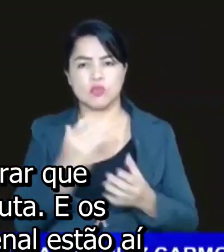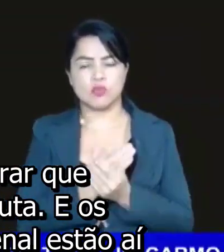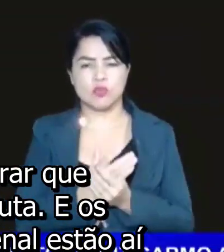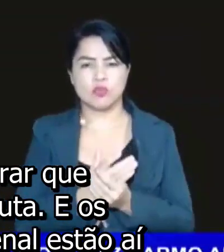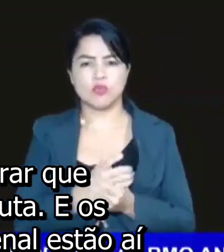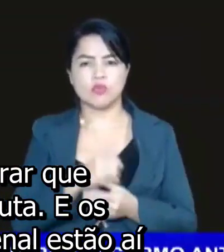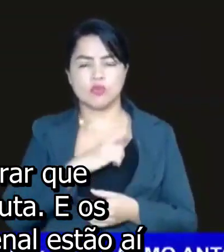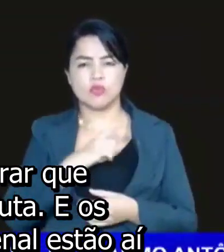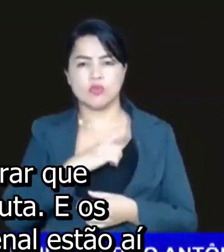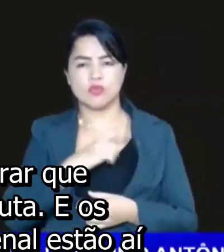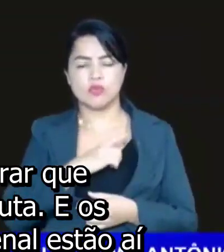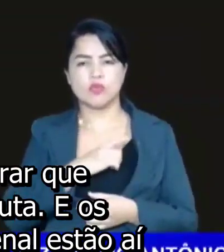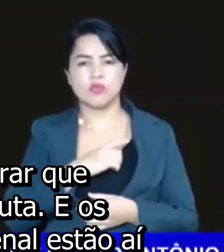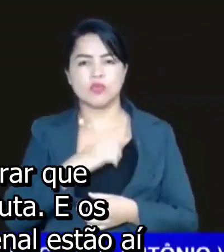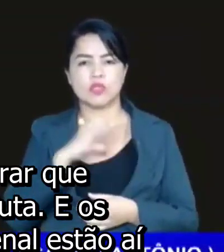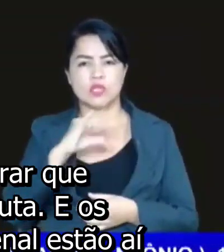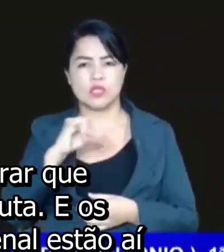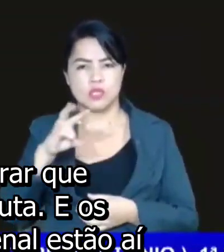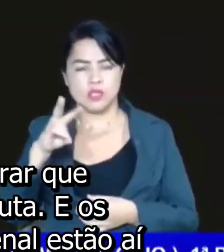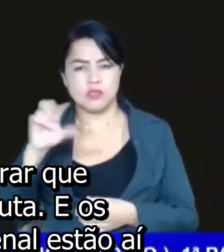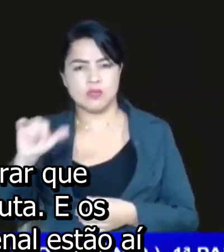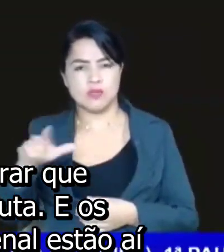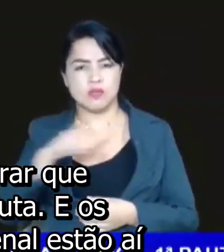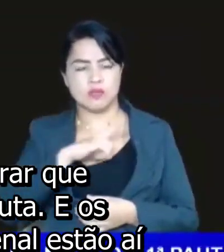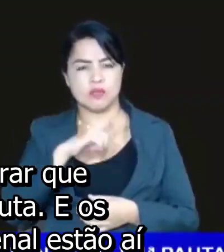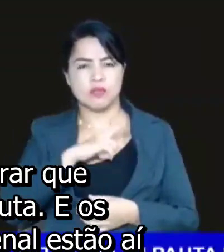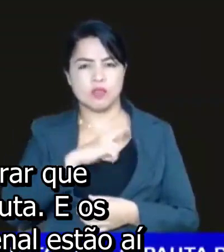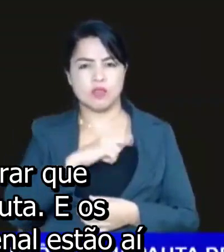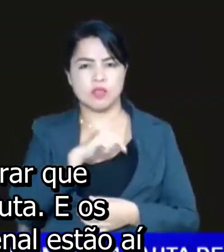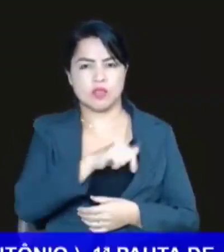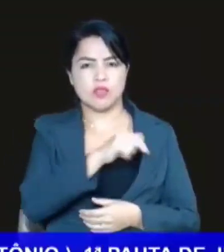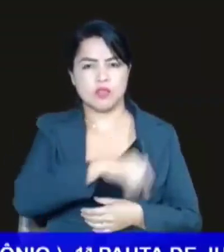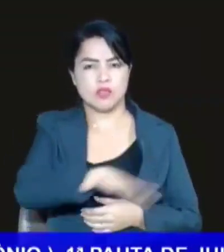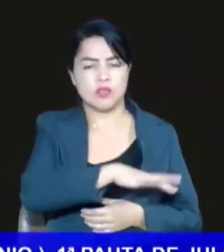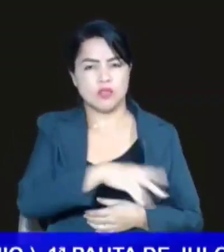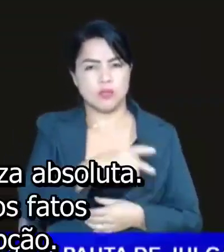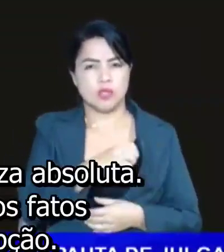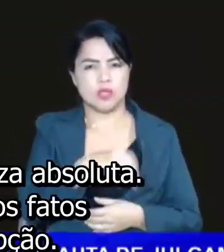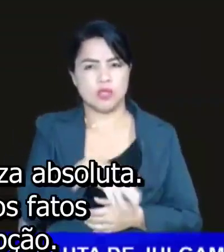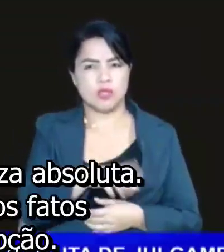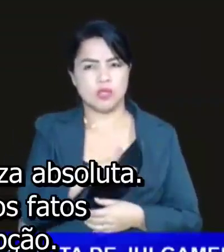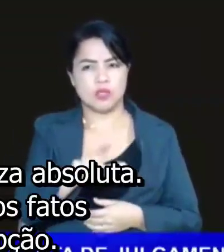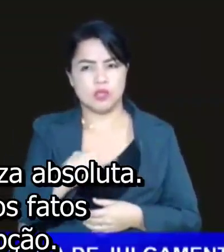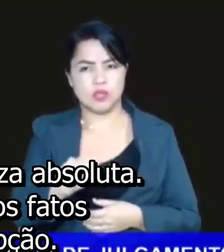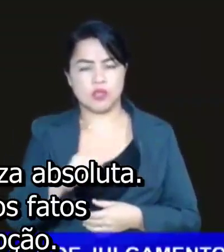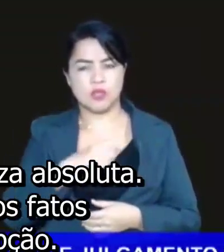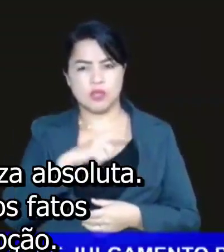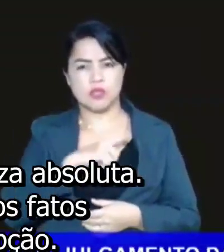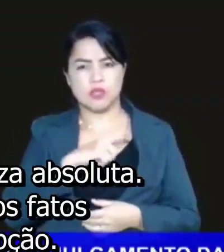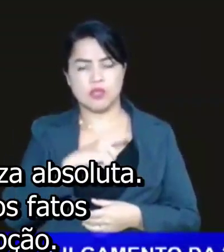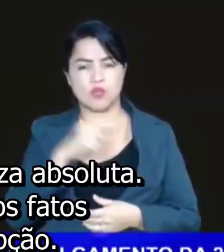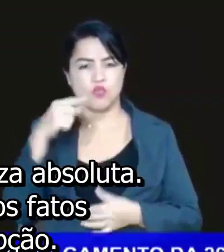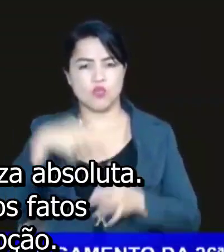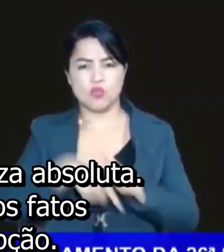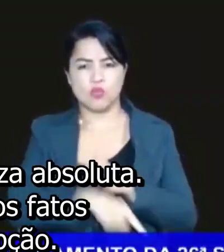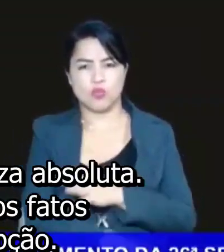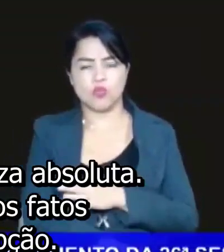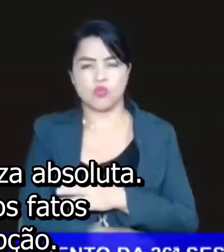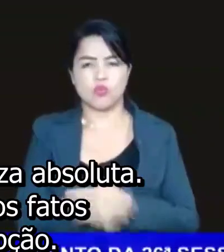na seara civil quanto na seara penal, estão aí para, por inúmeros